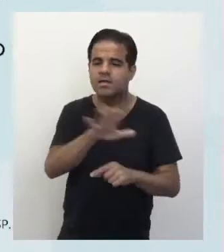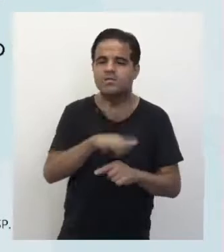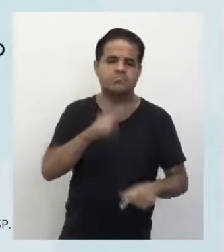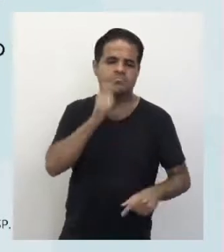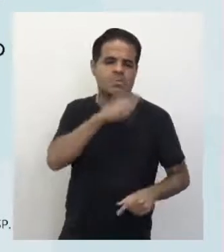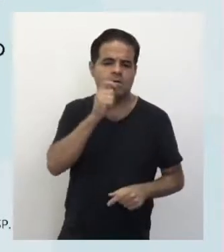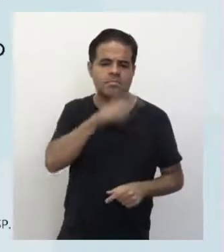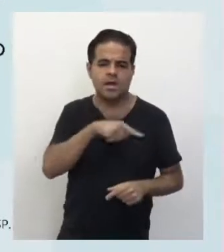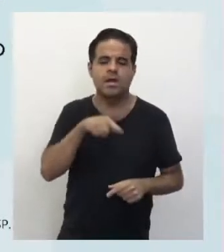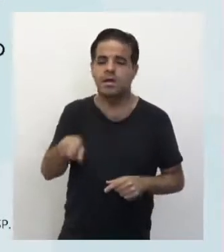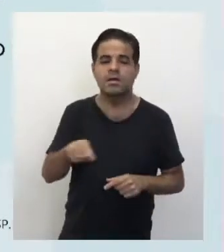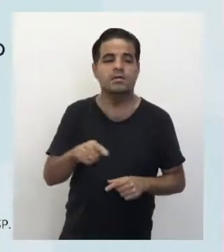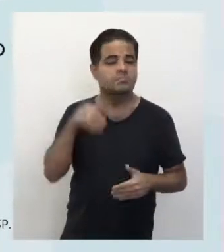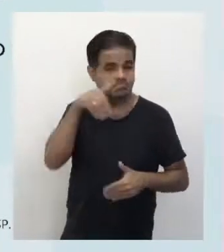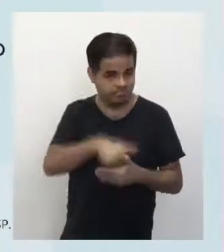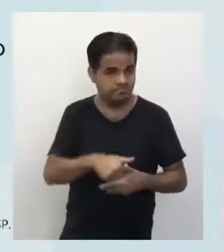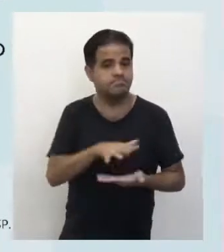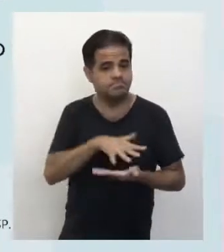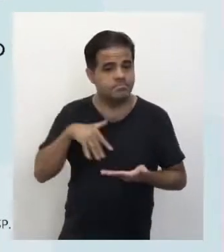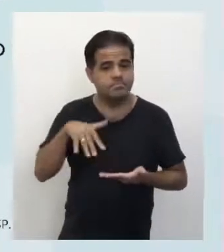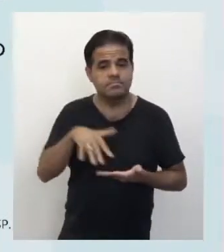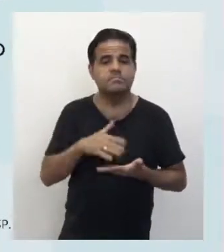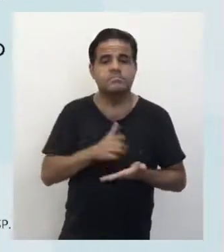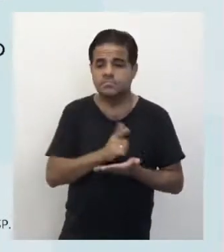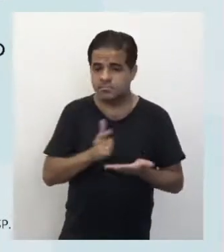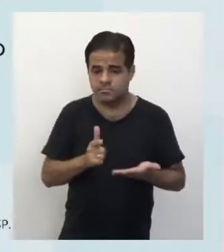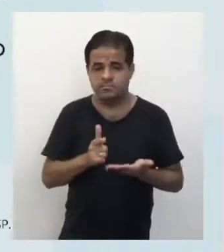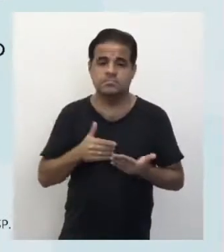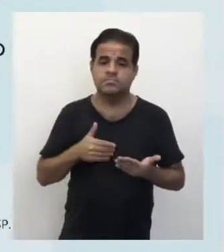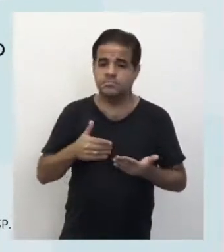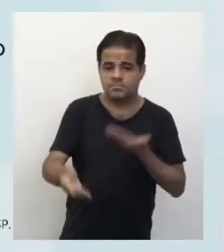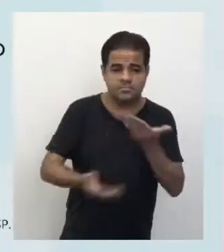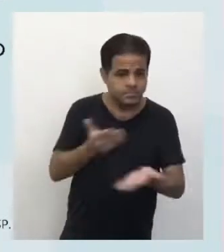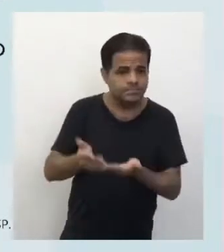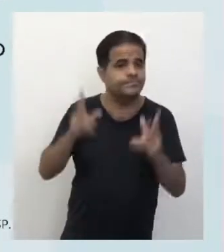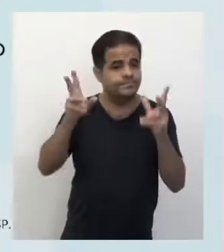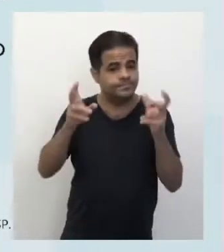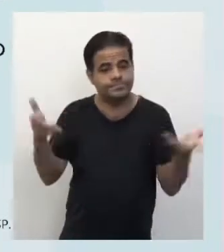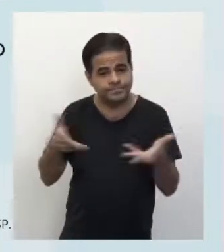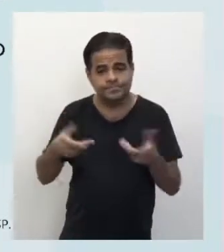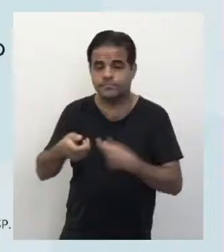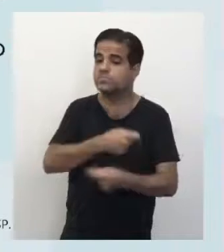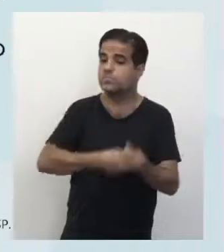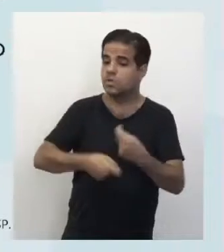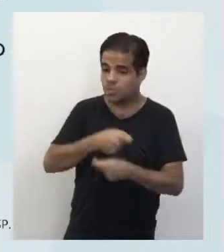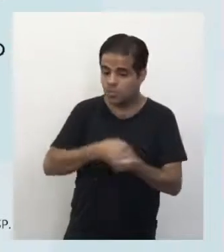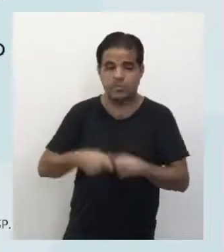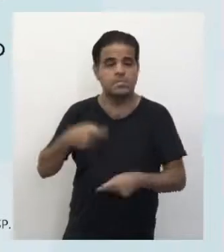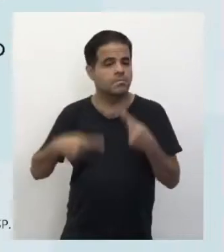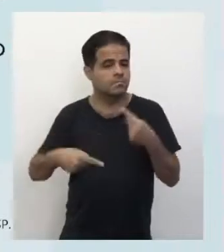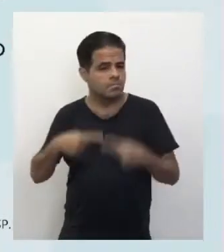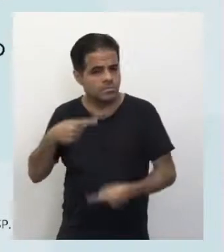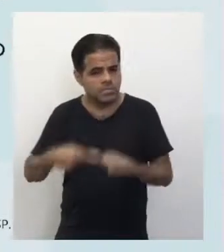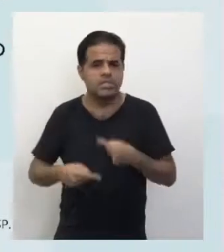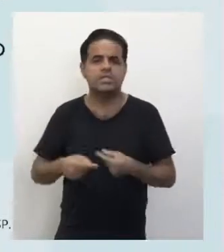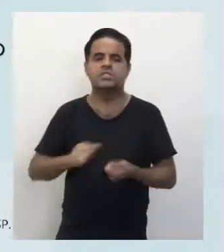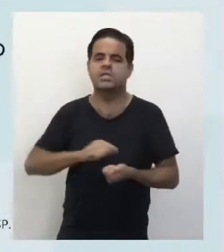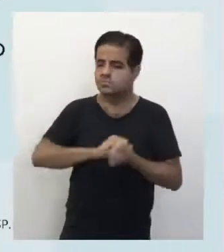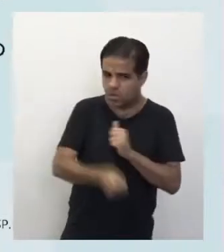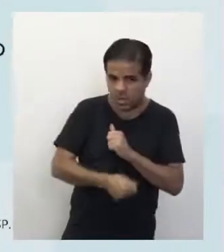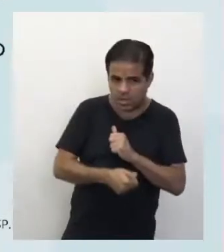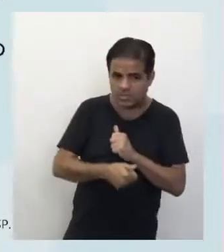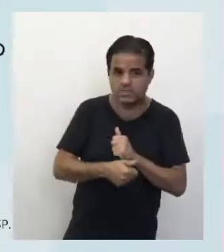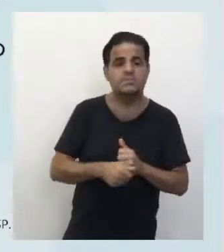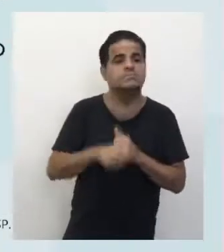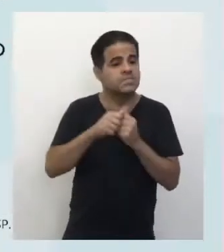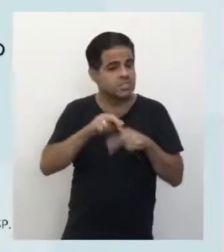humor. Por estar inserida no campo jornalístico, trata de assuntos atuais, como nós comentamos, economia, política,